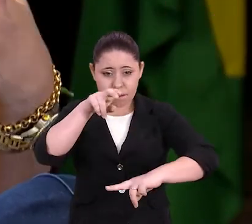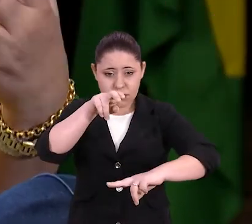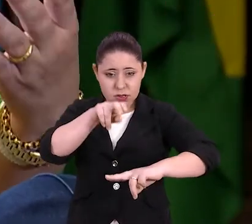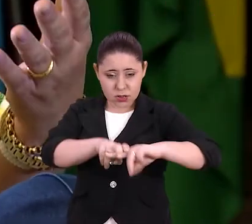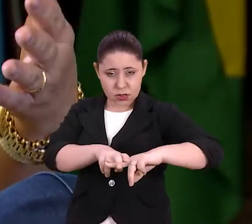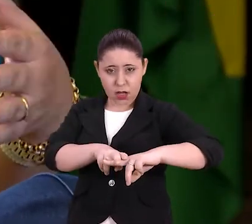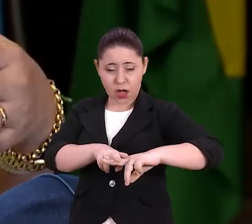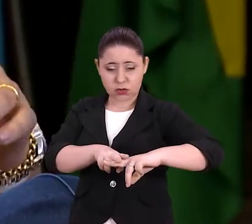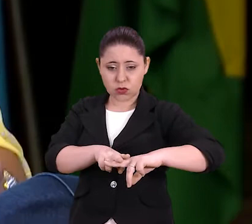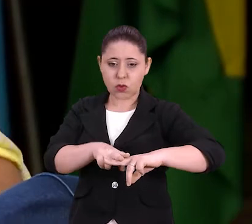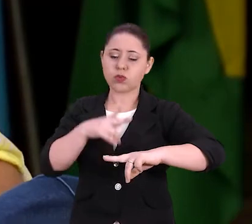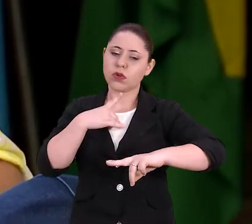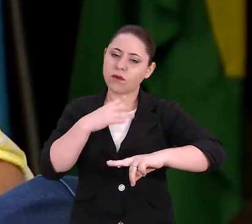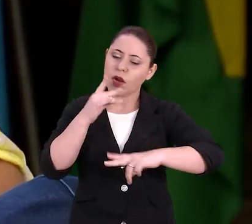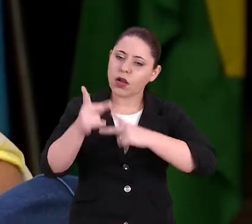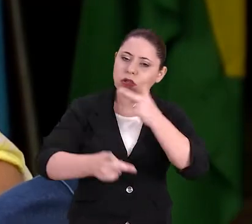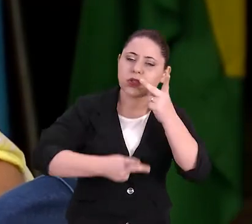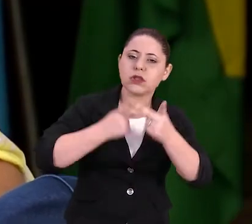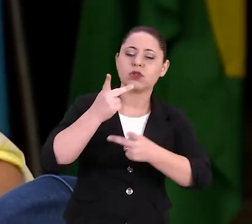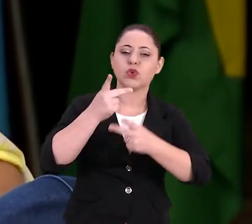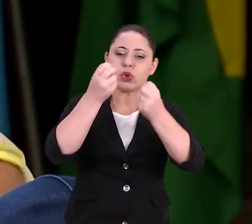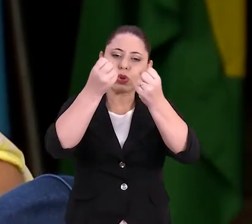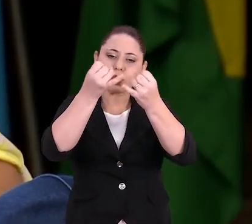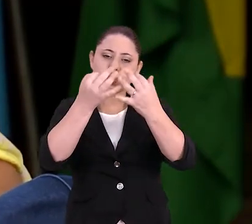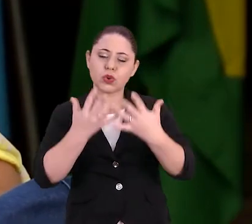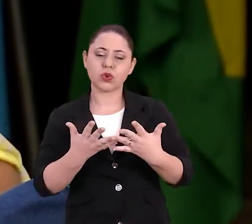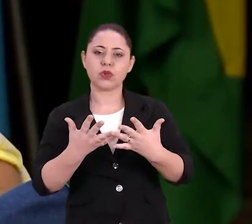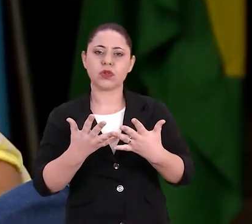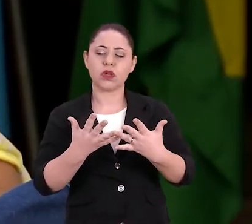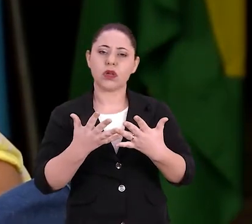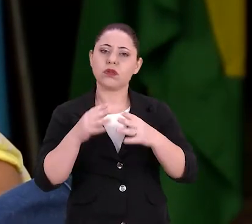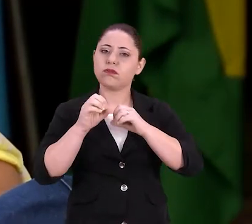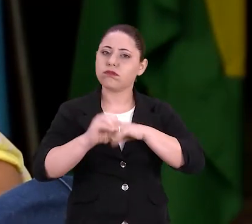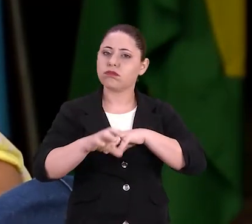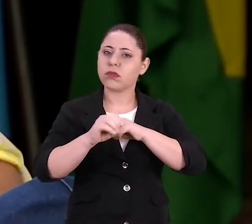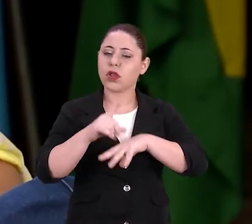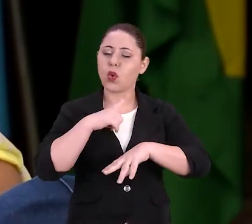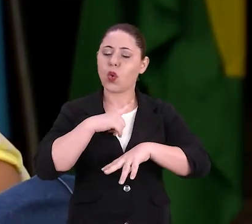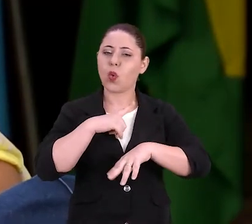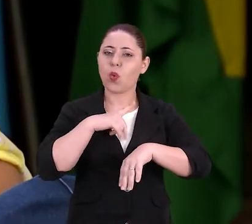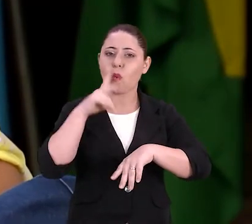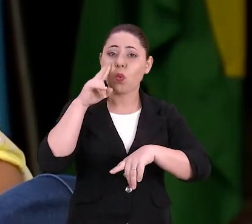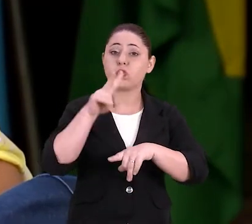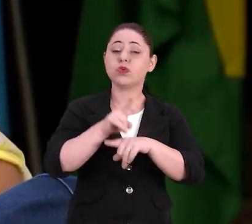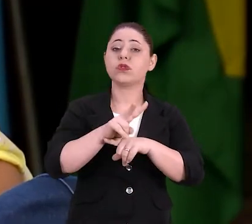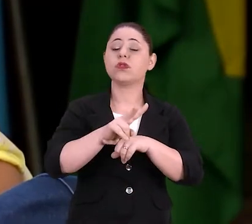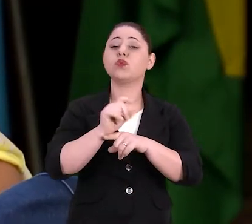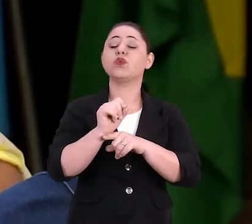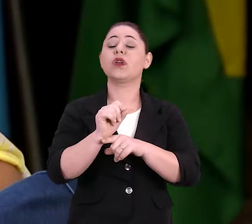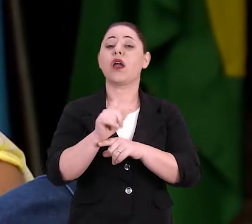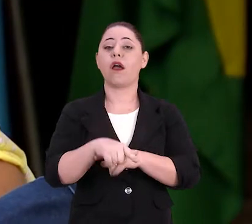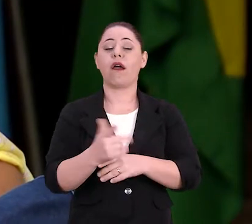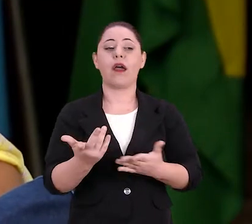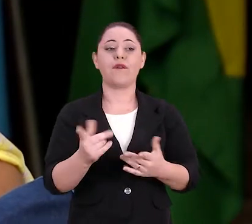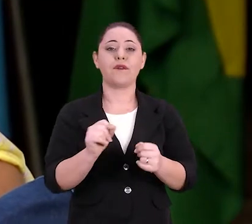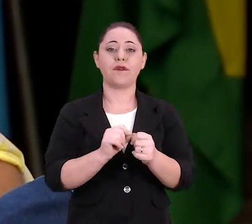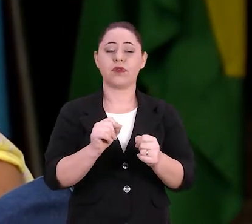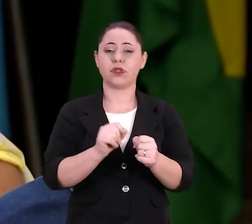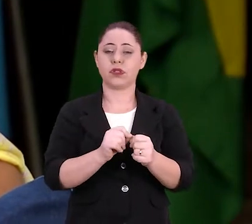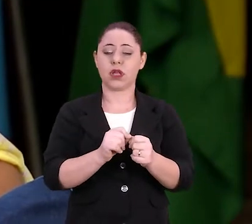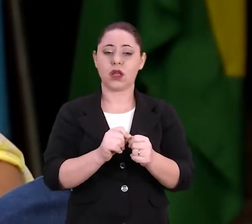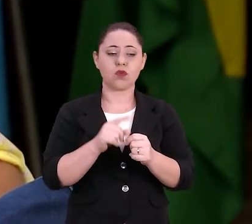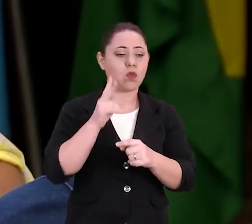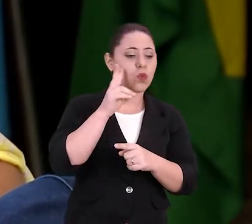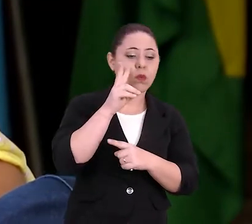são orientados, né, a respeito dos procedimentos e há todo um cuidado em relação a isso. Nós